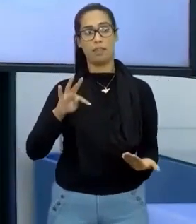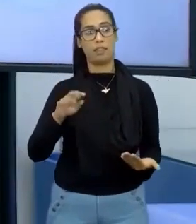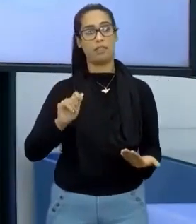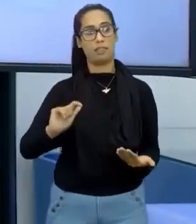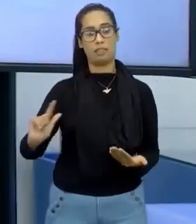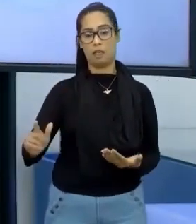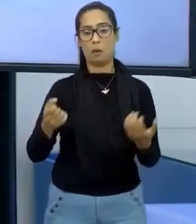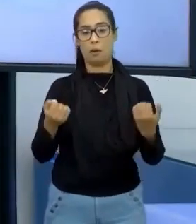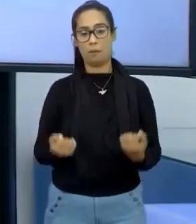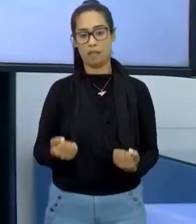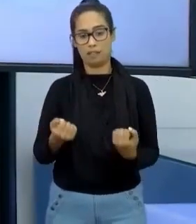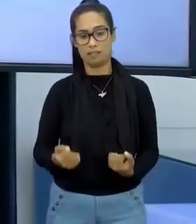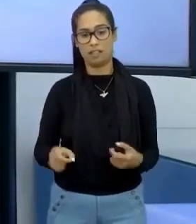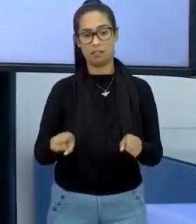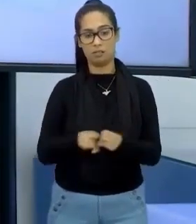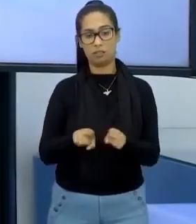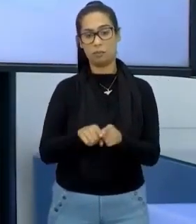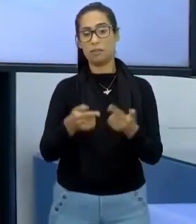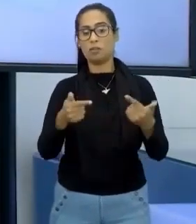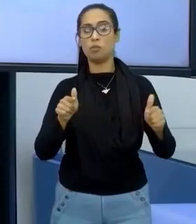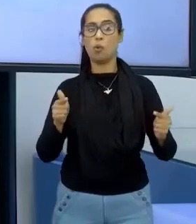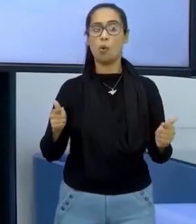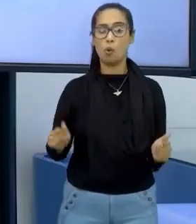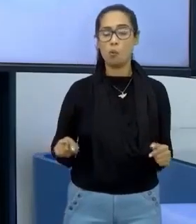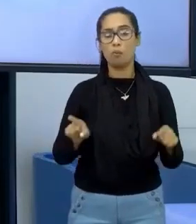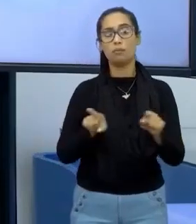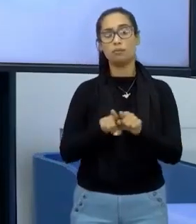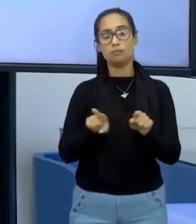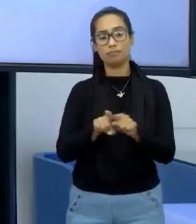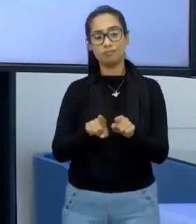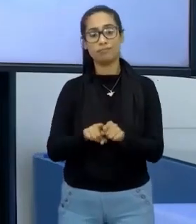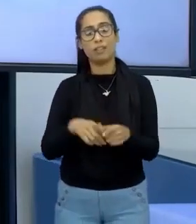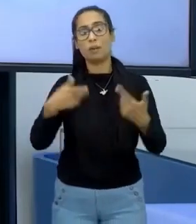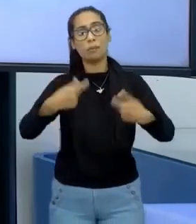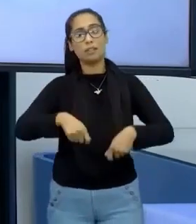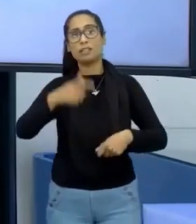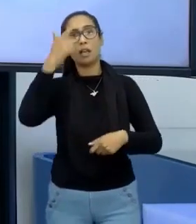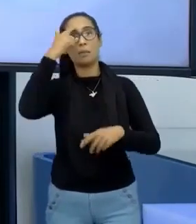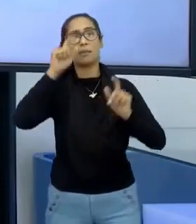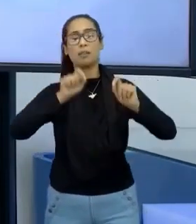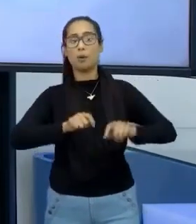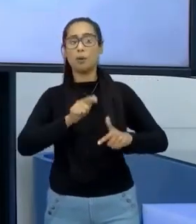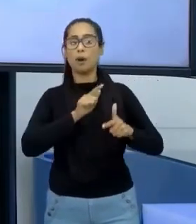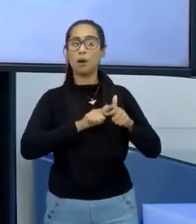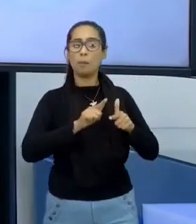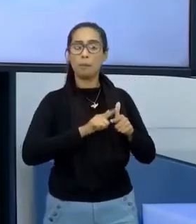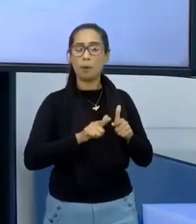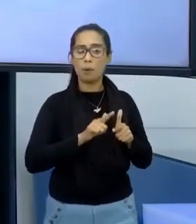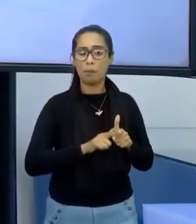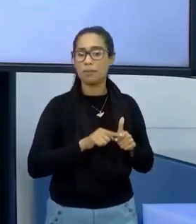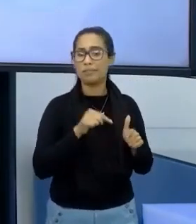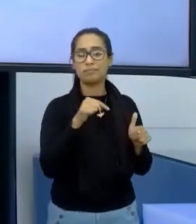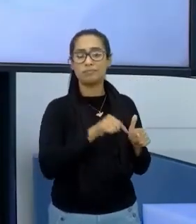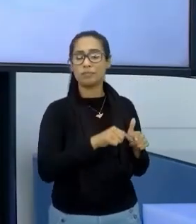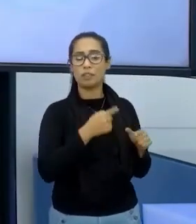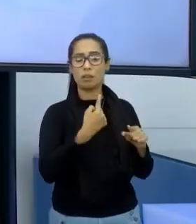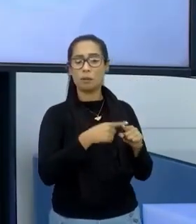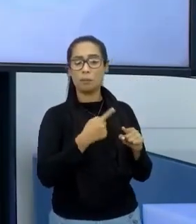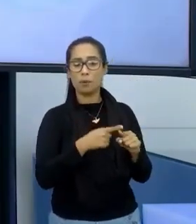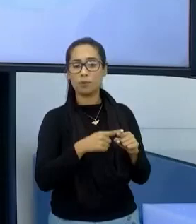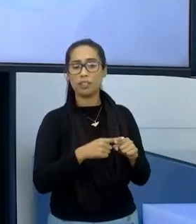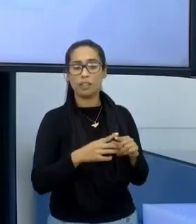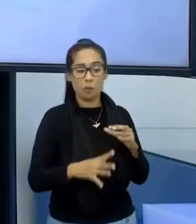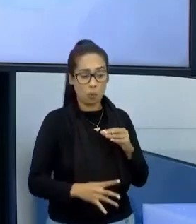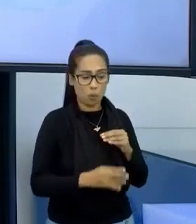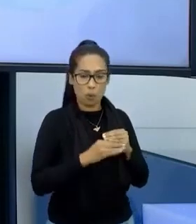organismo humano. Quando nós falamos em metais pesados, nós temos que ter em mente que o maior problema desse tipo de metal é o efeito